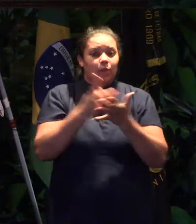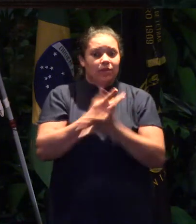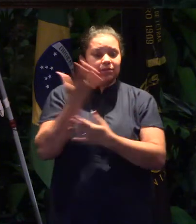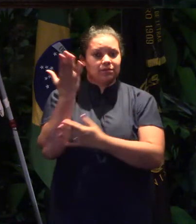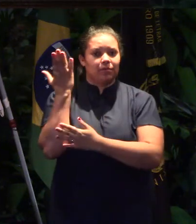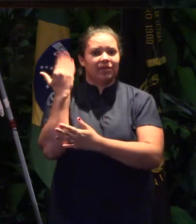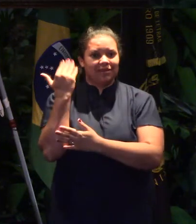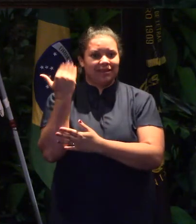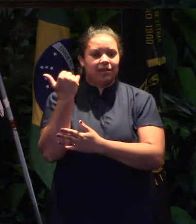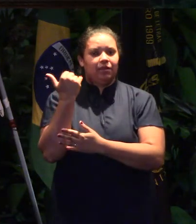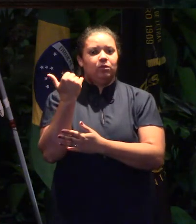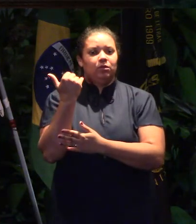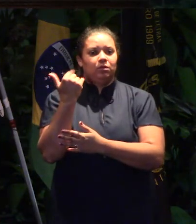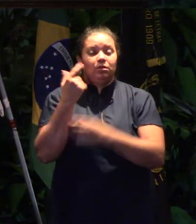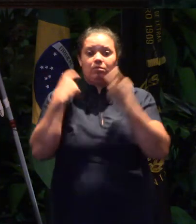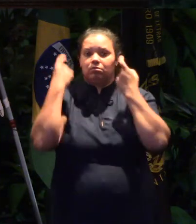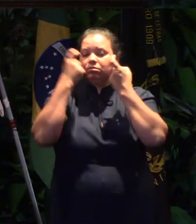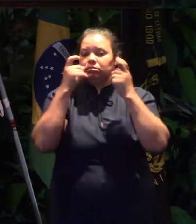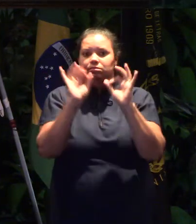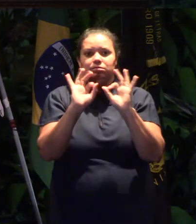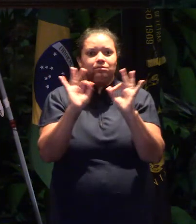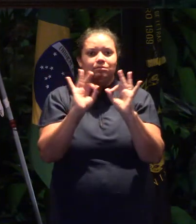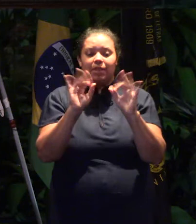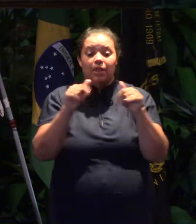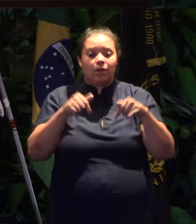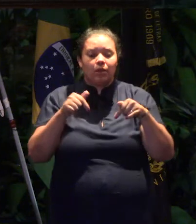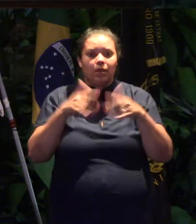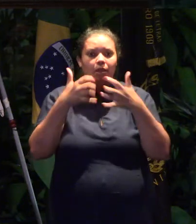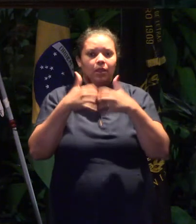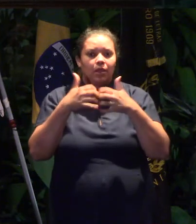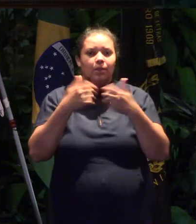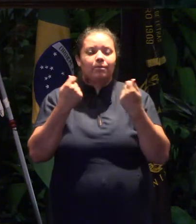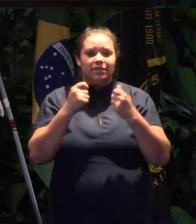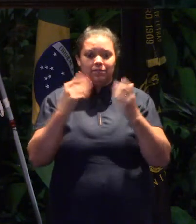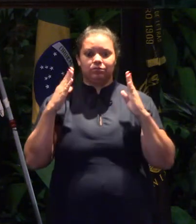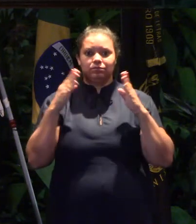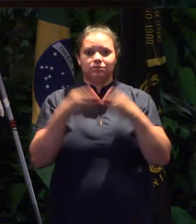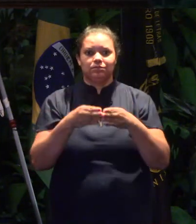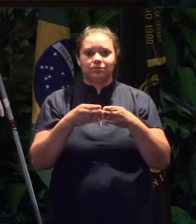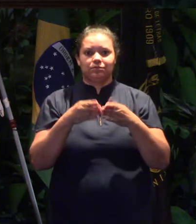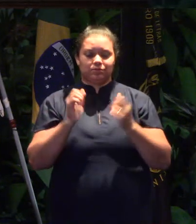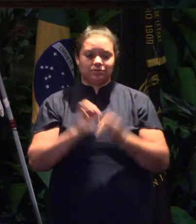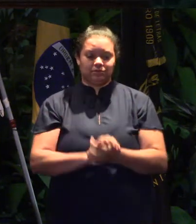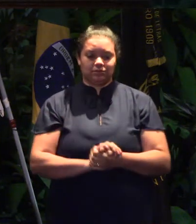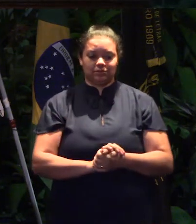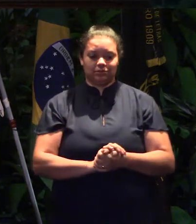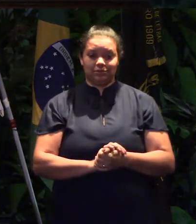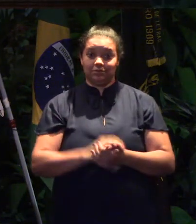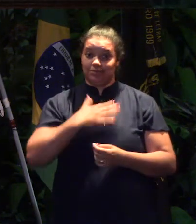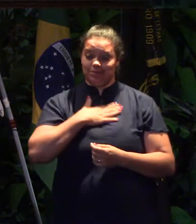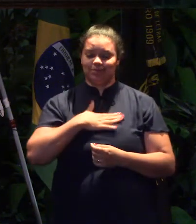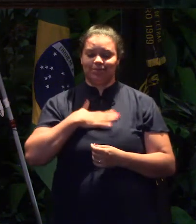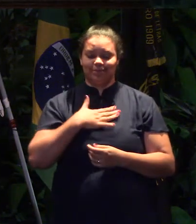deram, nem de longe tive essa preocupação. Quis apenas ser preciso, digamos, nas minhas colocações. Adoro esse